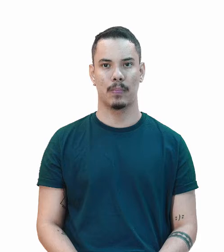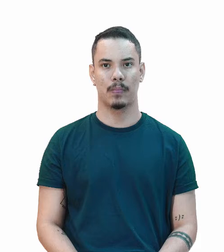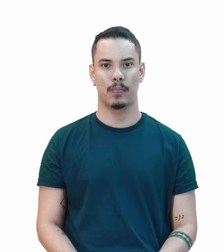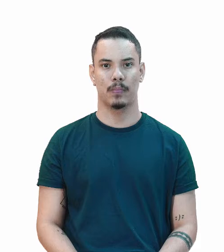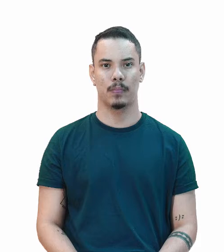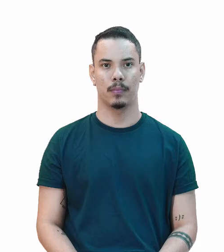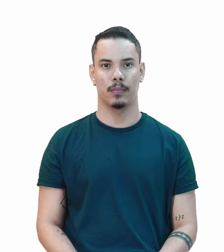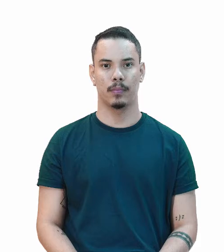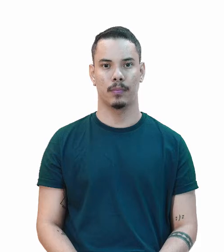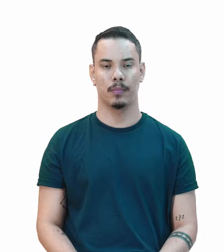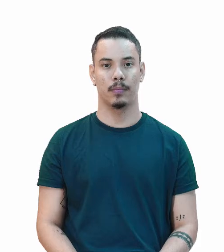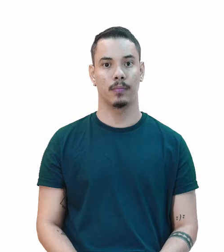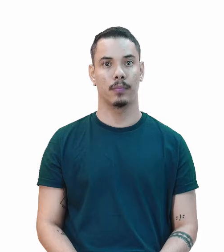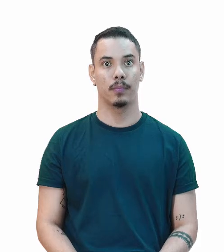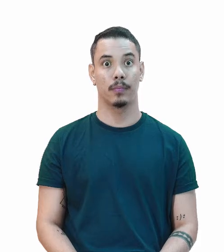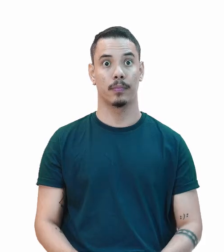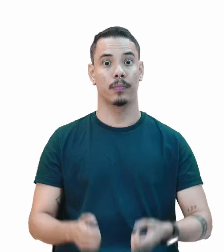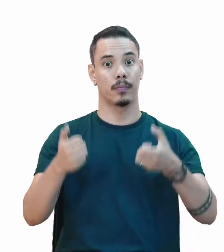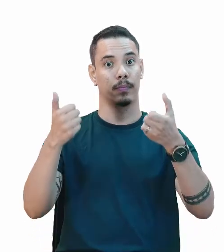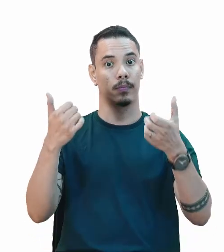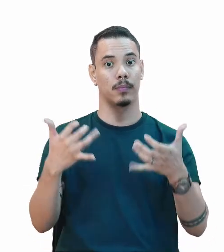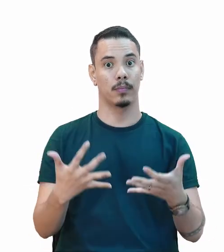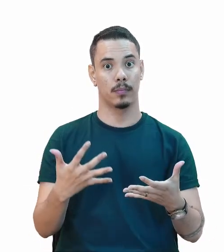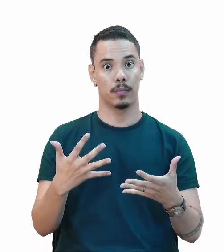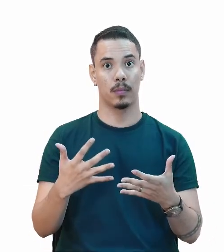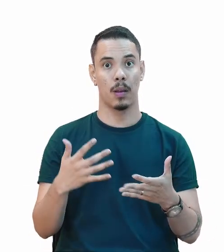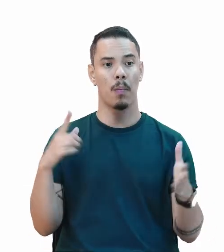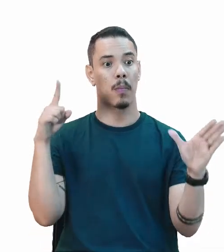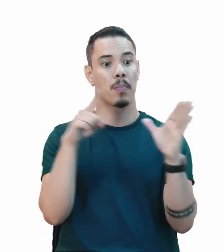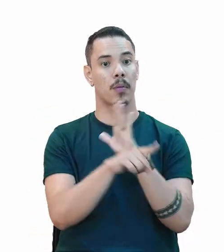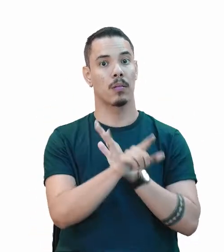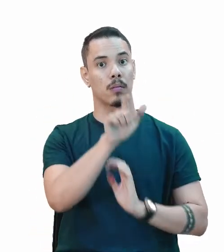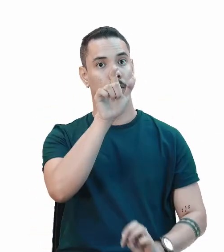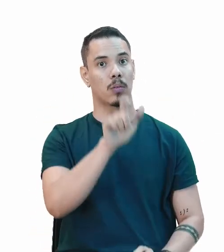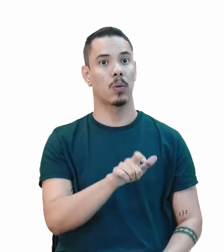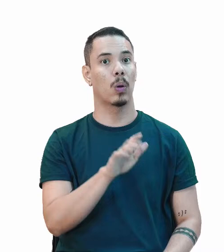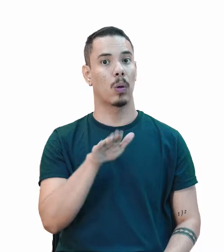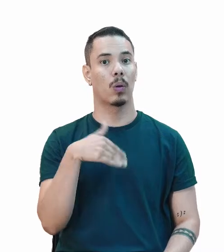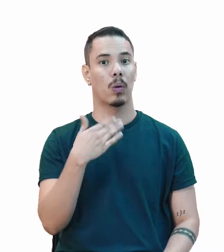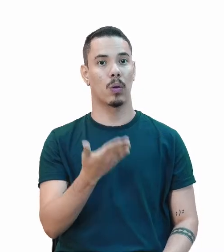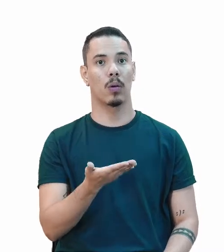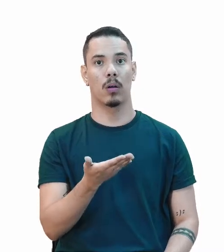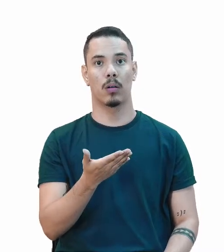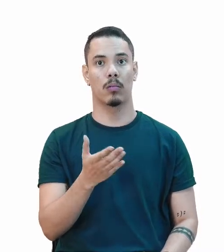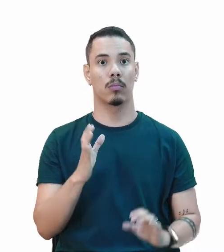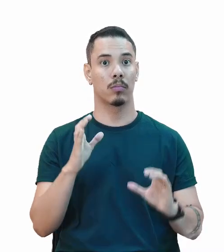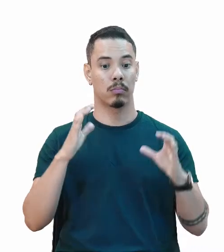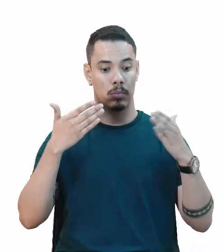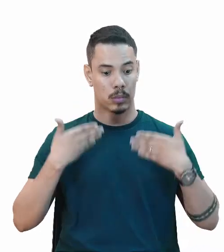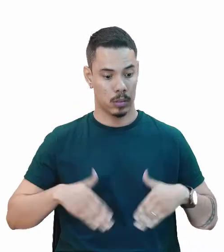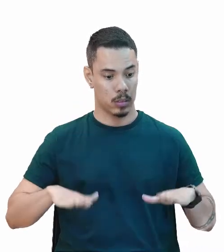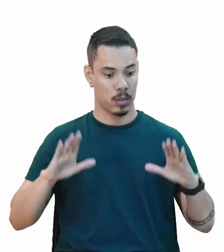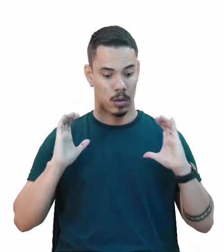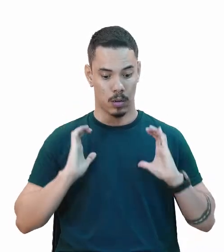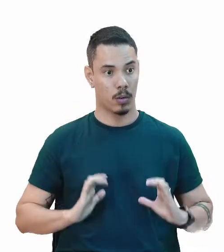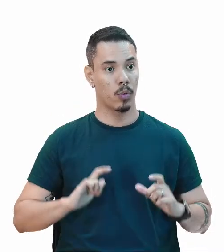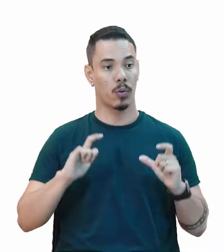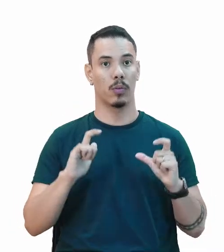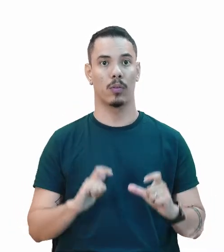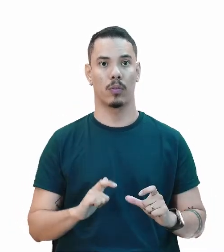Conta-se que quando perguntaram a ele qual era a sua cidadania, ele respondeu o